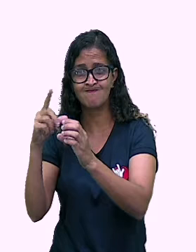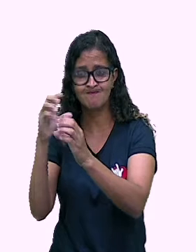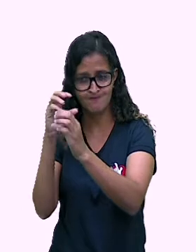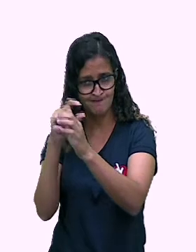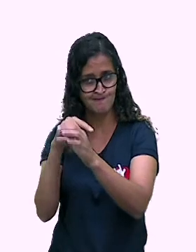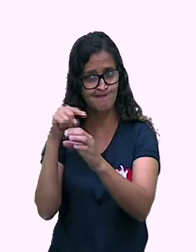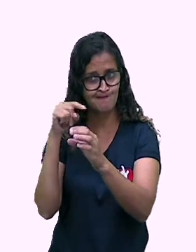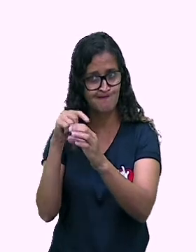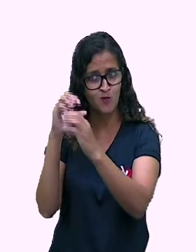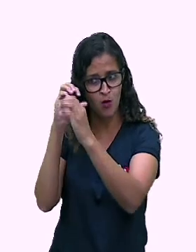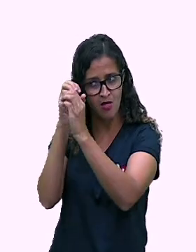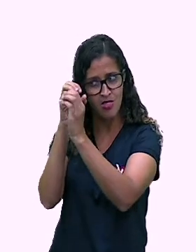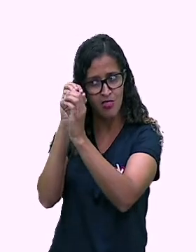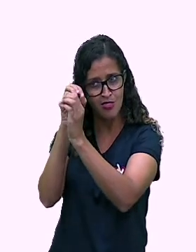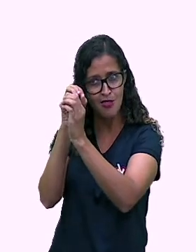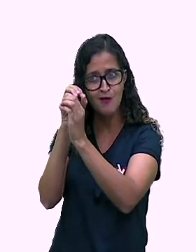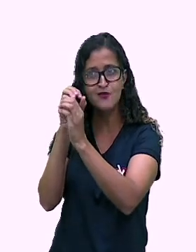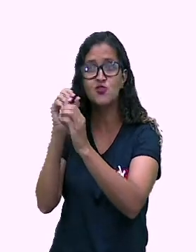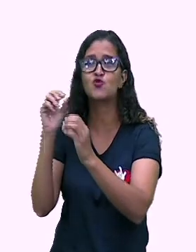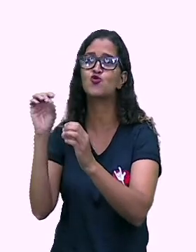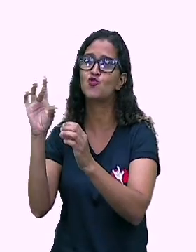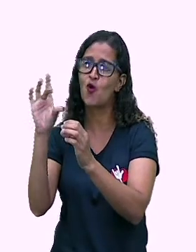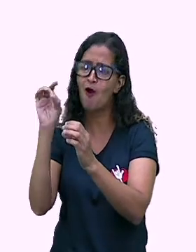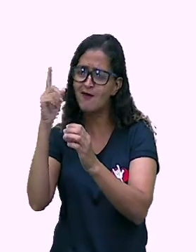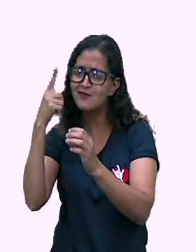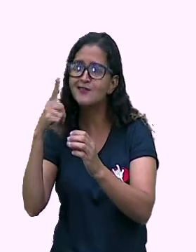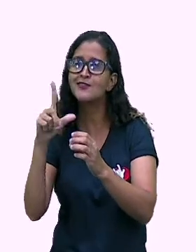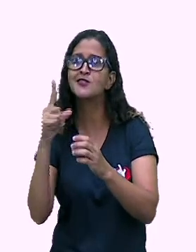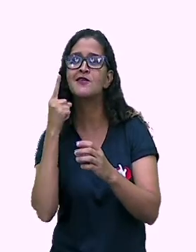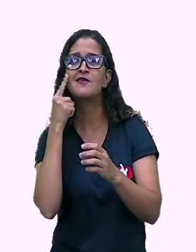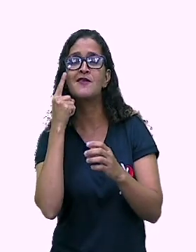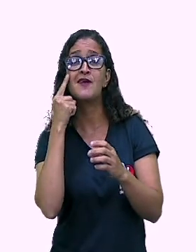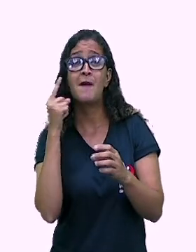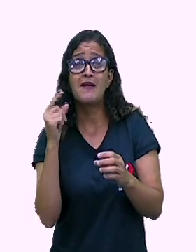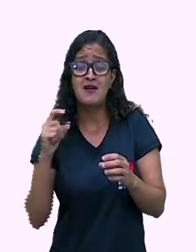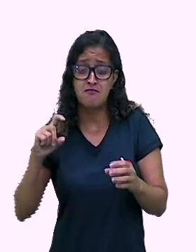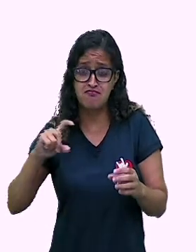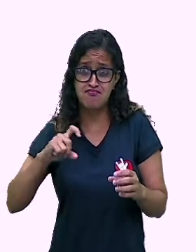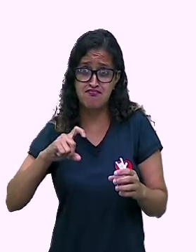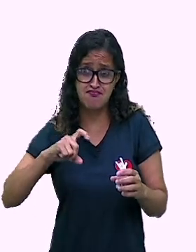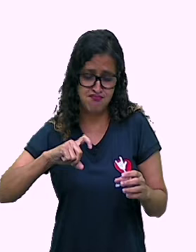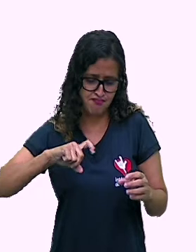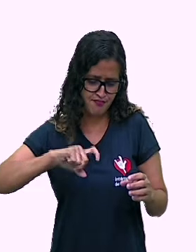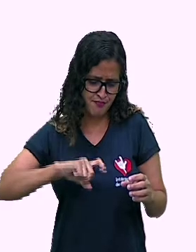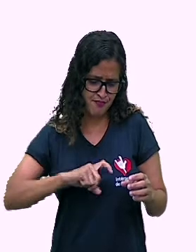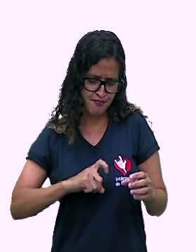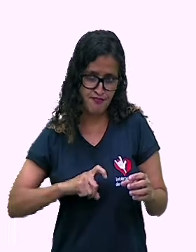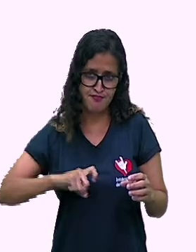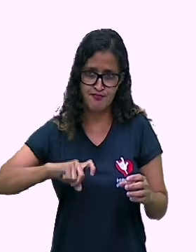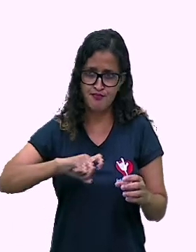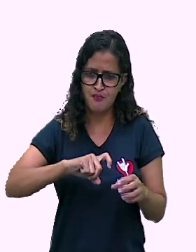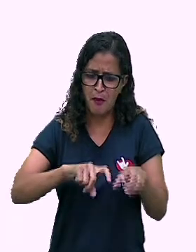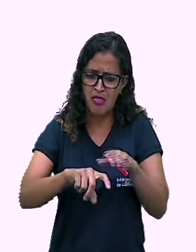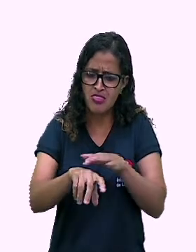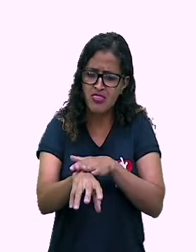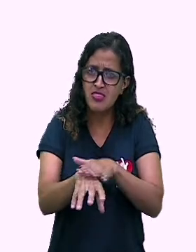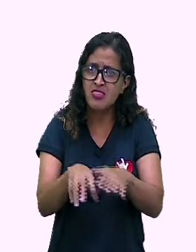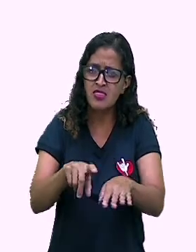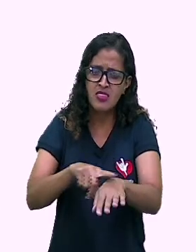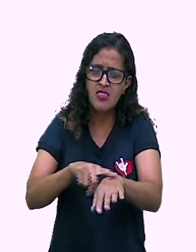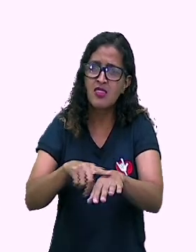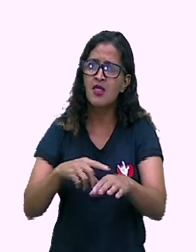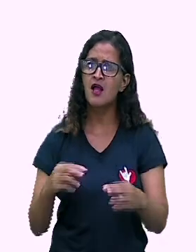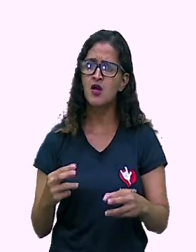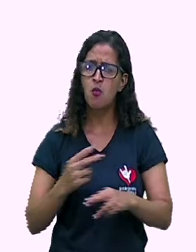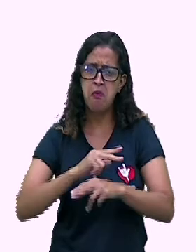através de microscópio, nós temos aqui muitas bactérias que ficam alojadas na nossa mão. E uma vez que